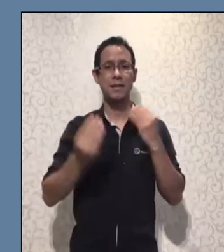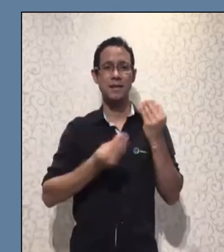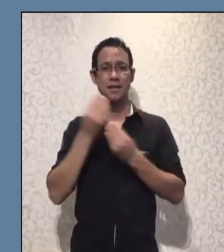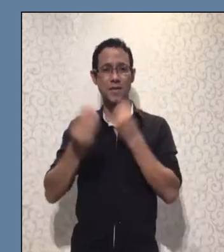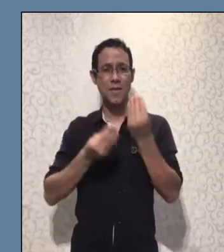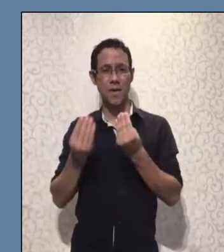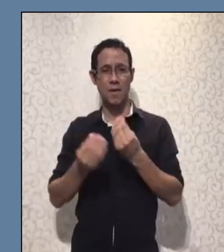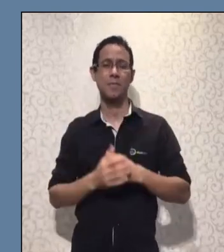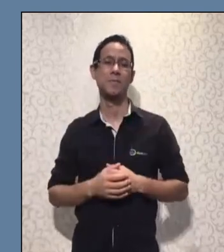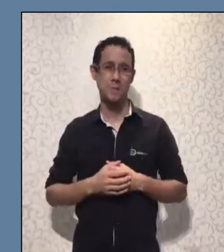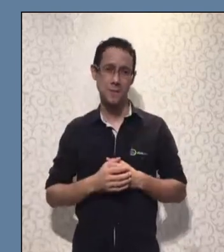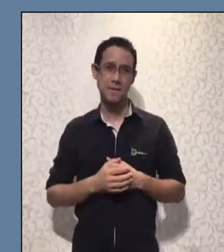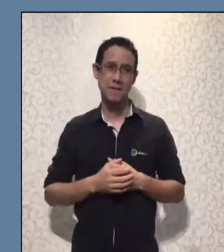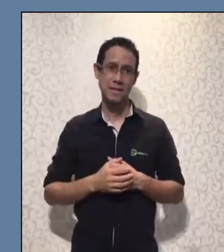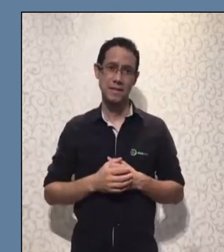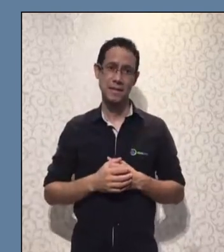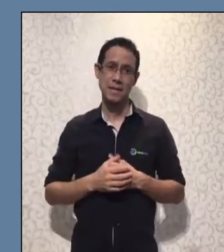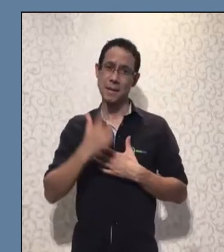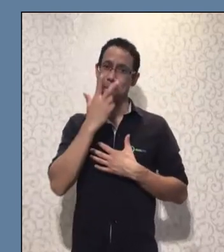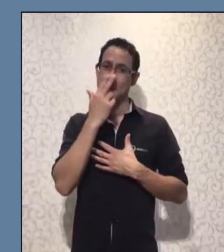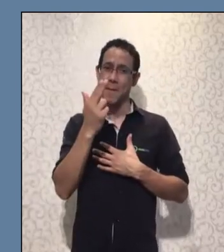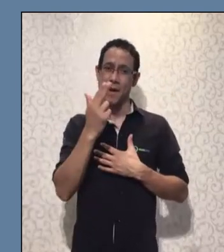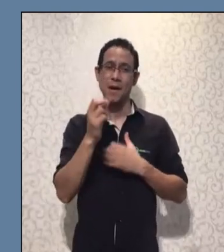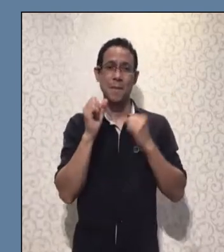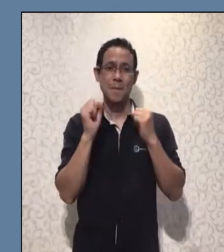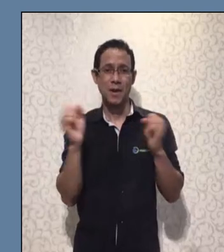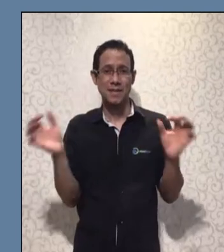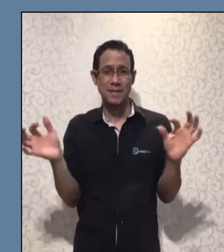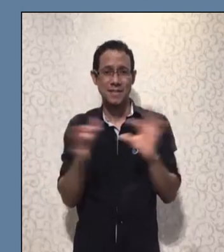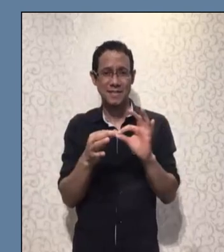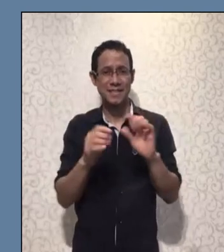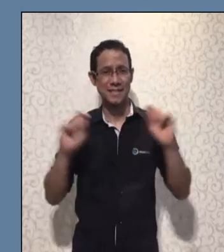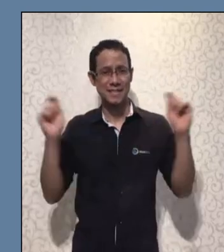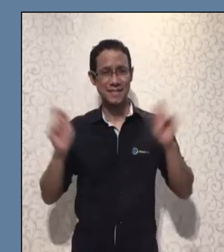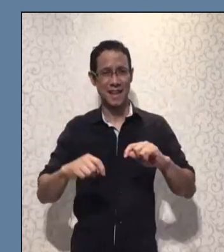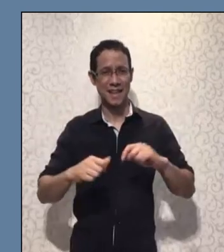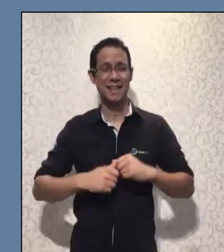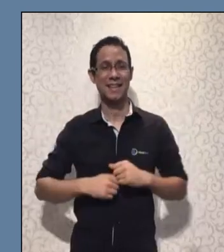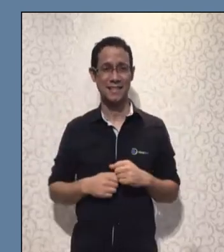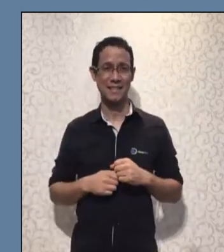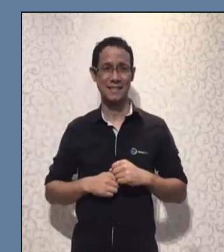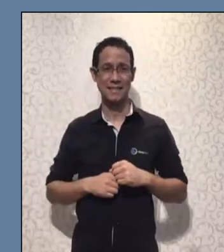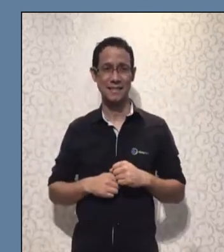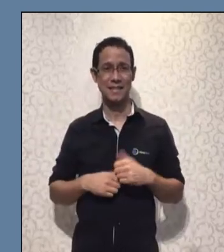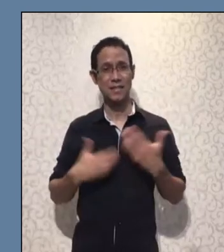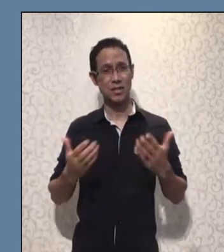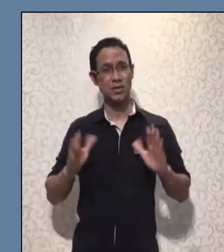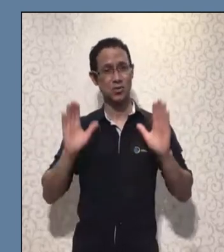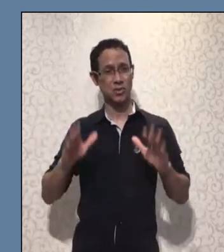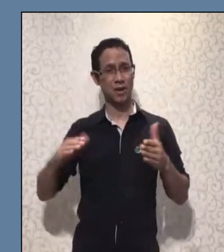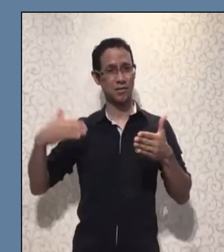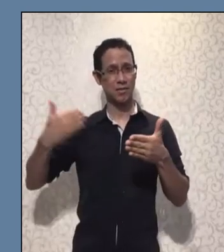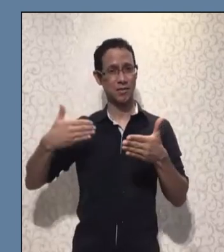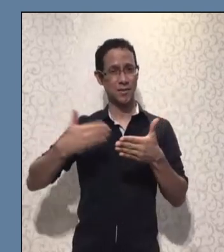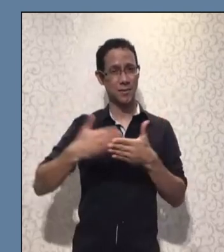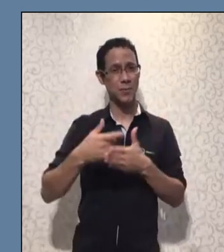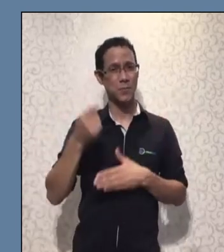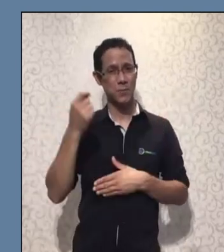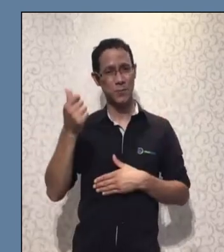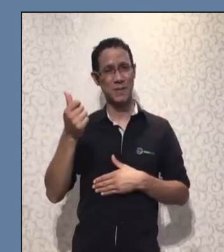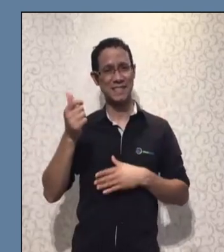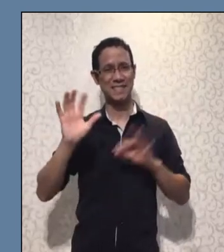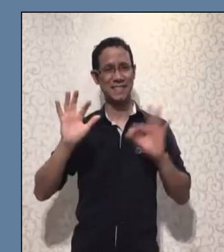De alguma maneira, me parece que a gente pode tentar juntar, e aí eu passo talvez até para a gente já ir se encaminhando